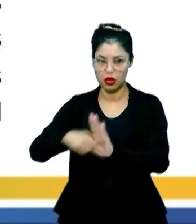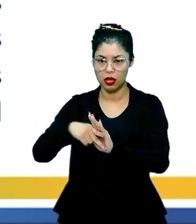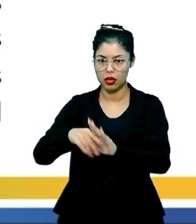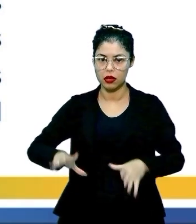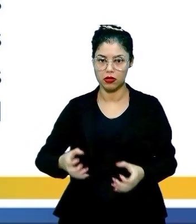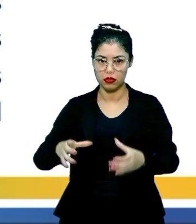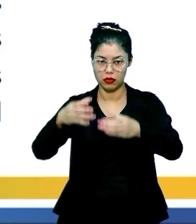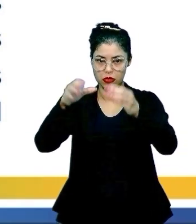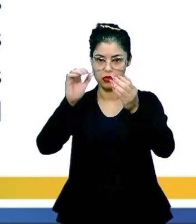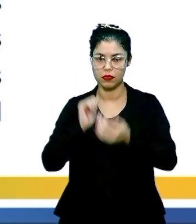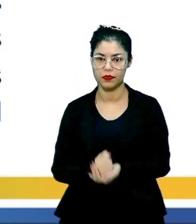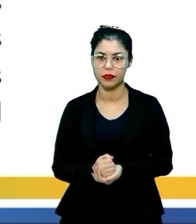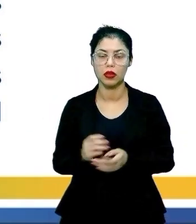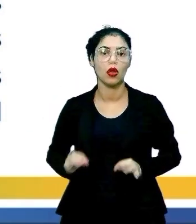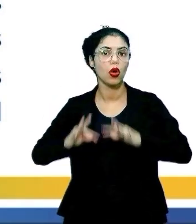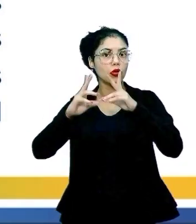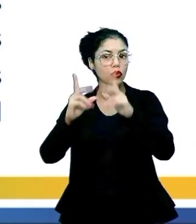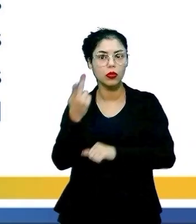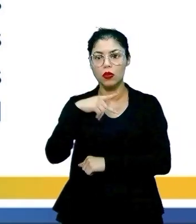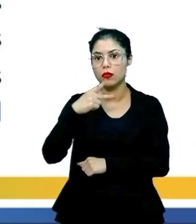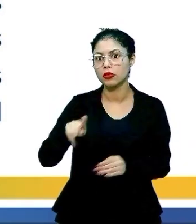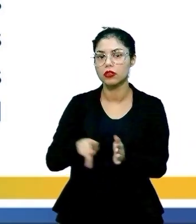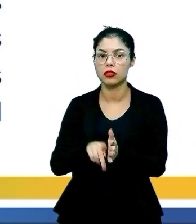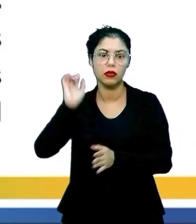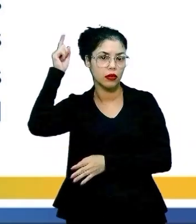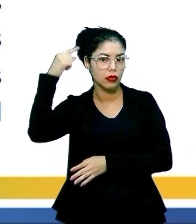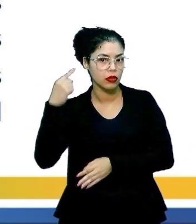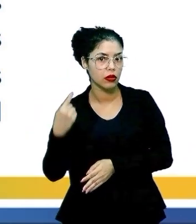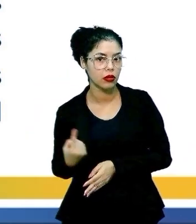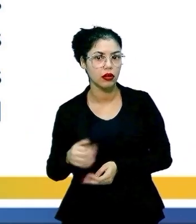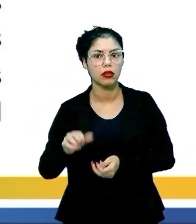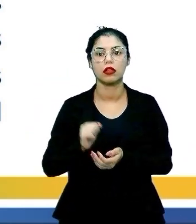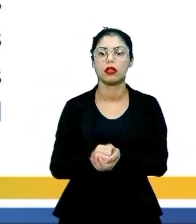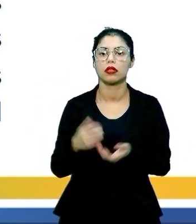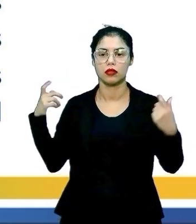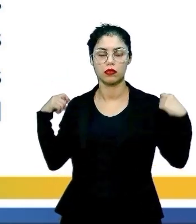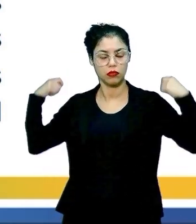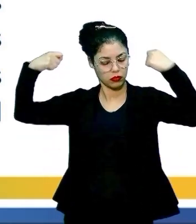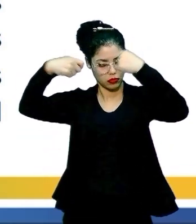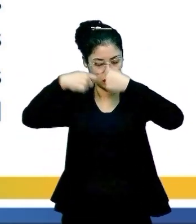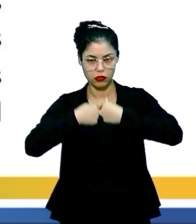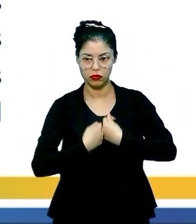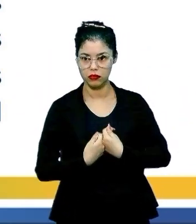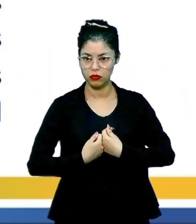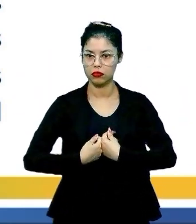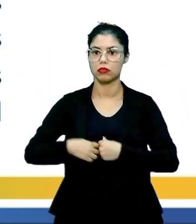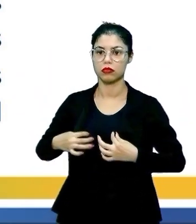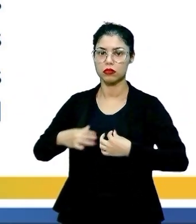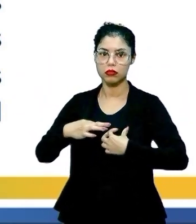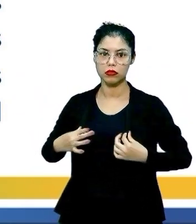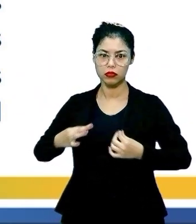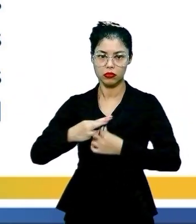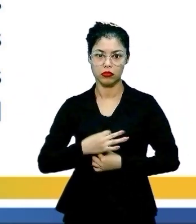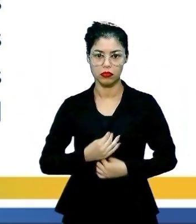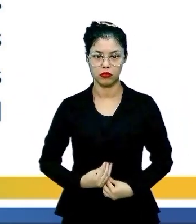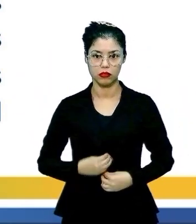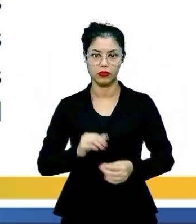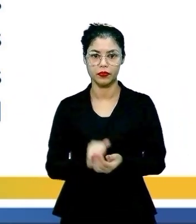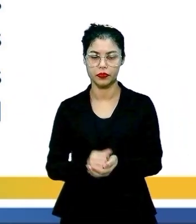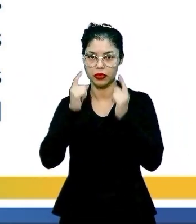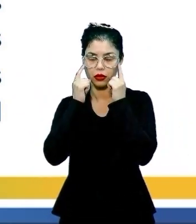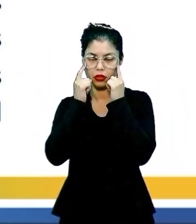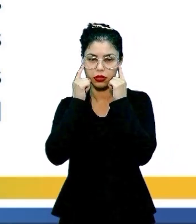em muitas obras do escultor. Todos os profetas têm cabelos encaracolados, cobertos por turbantes,